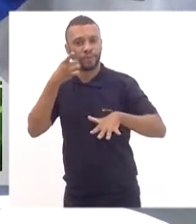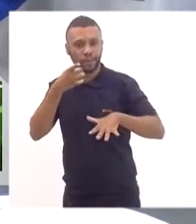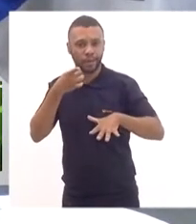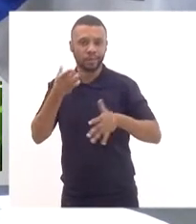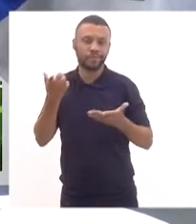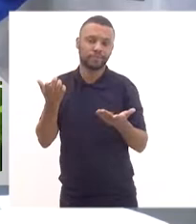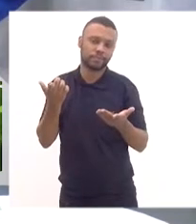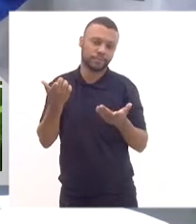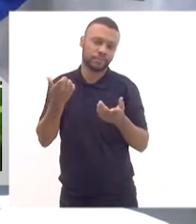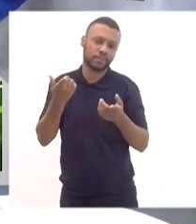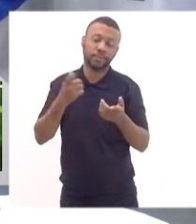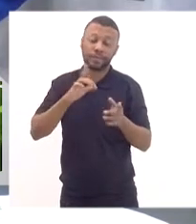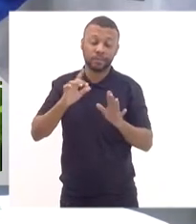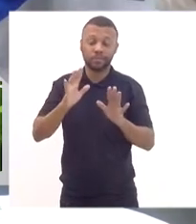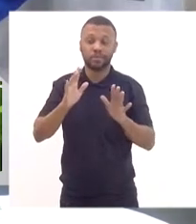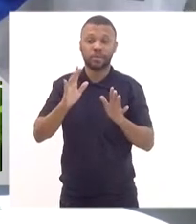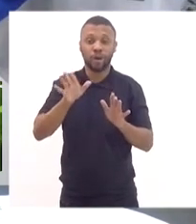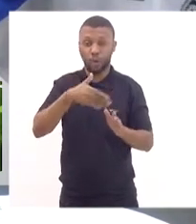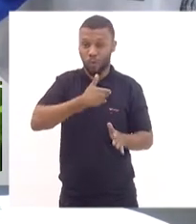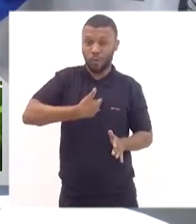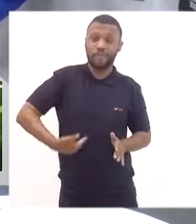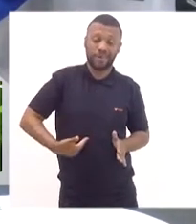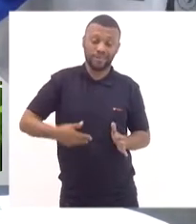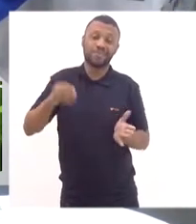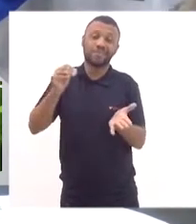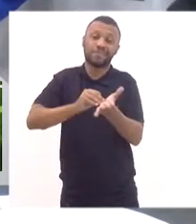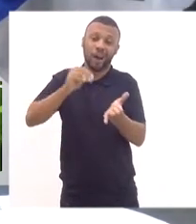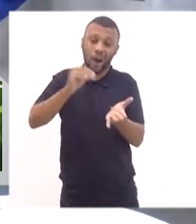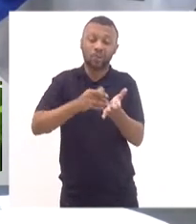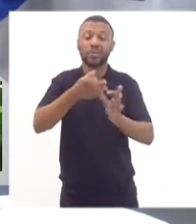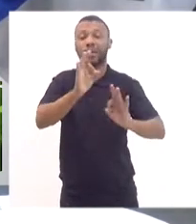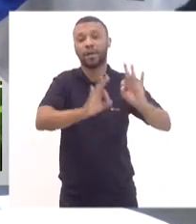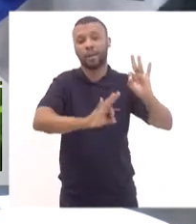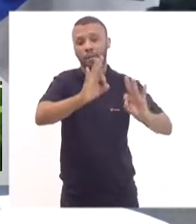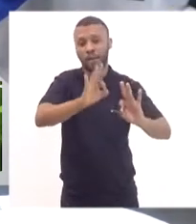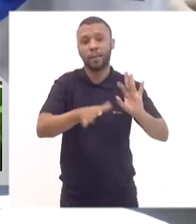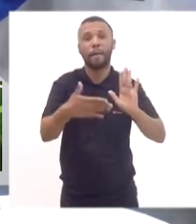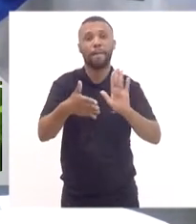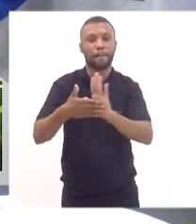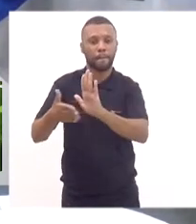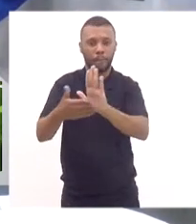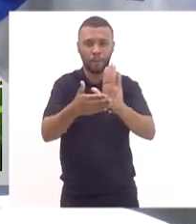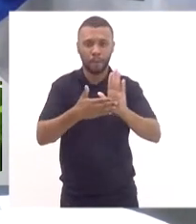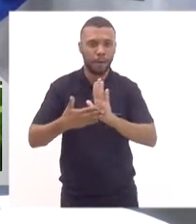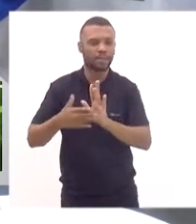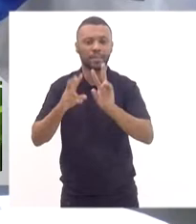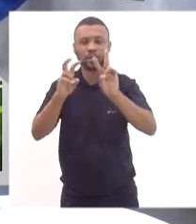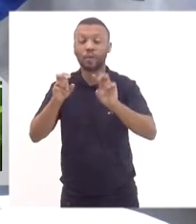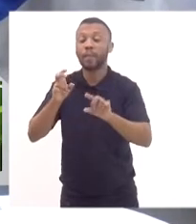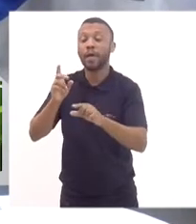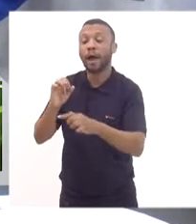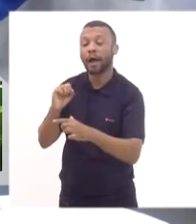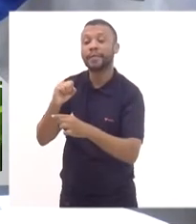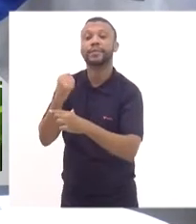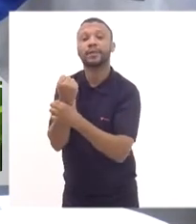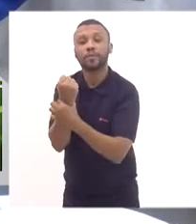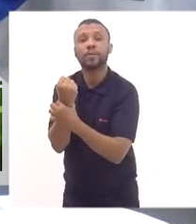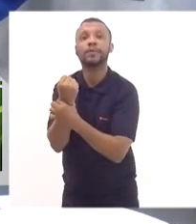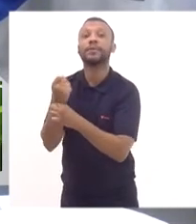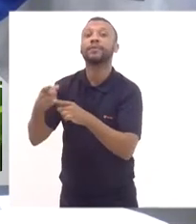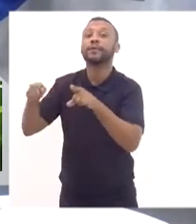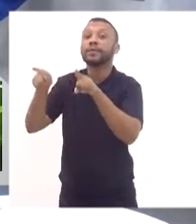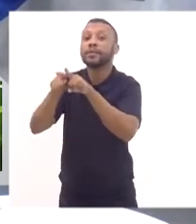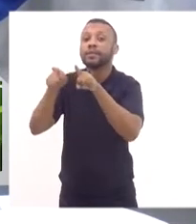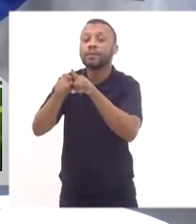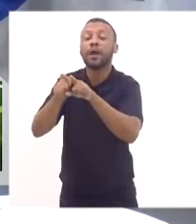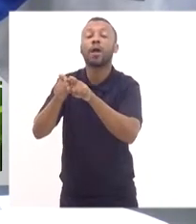do parlamento, um débito do executivo, ainda de fazer uma proposta em relação a integridade e os controles